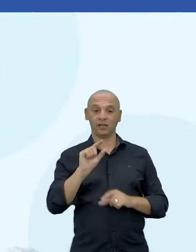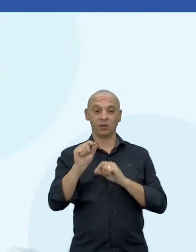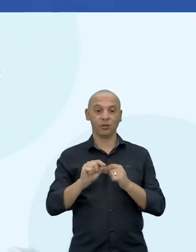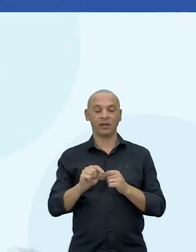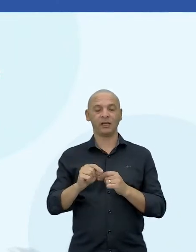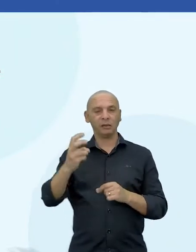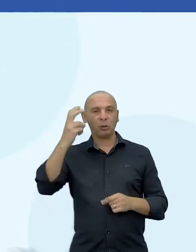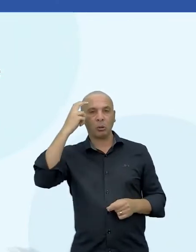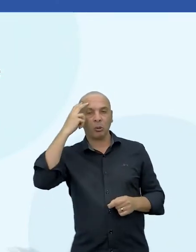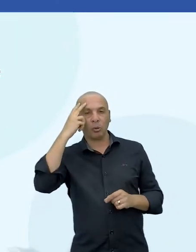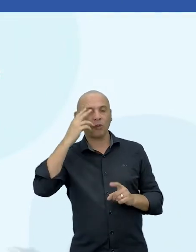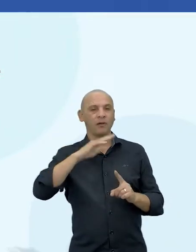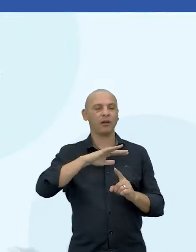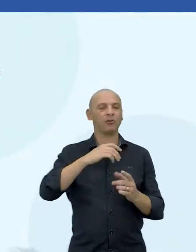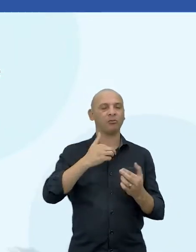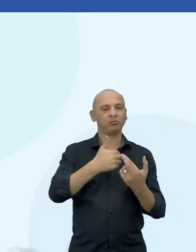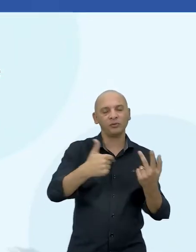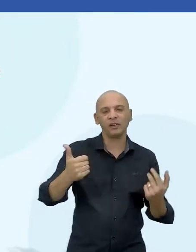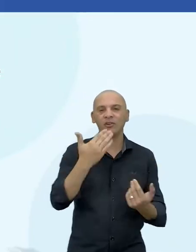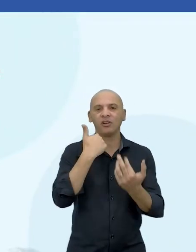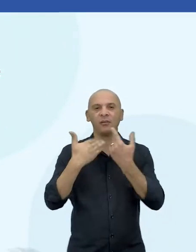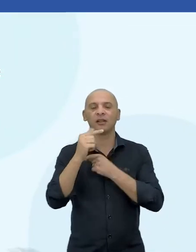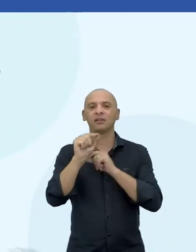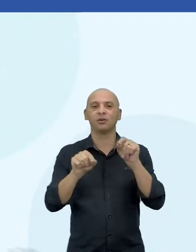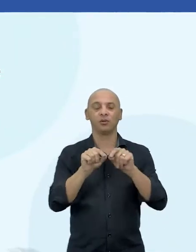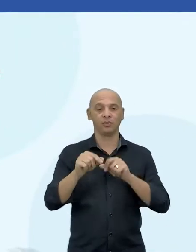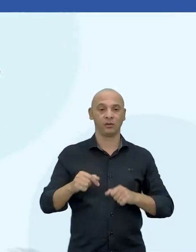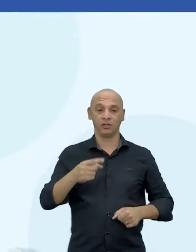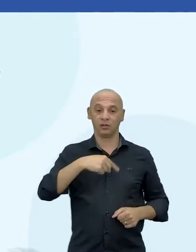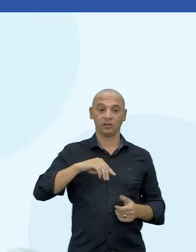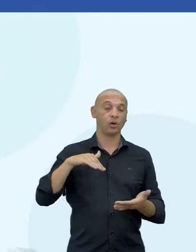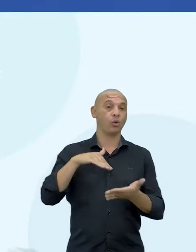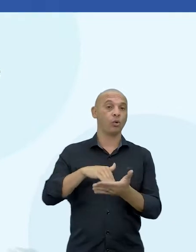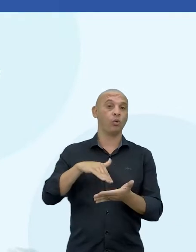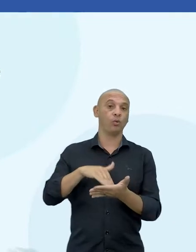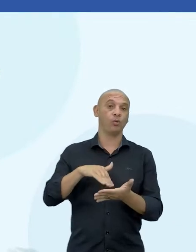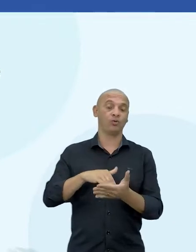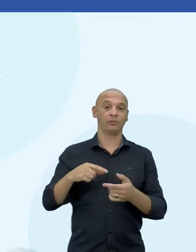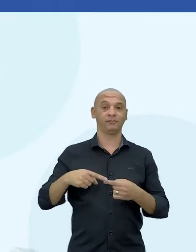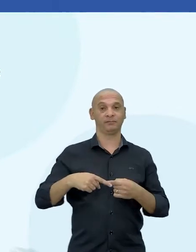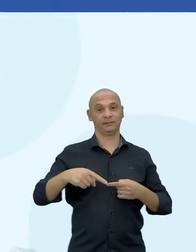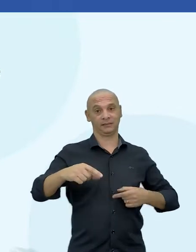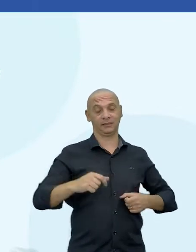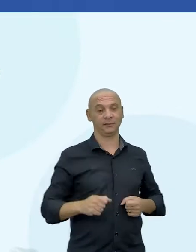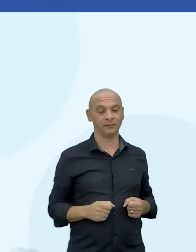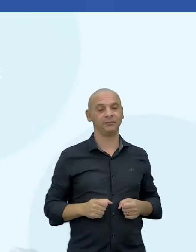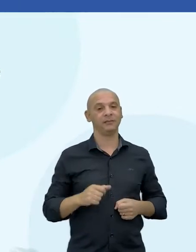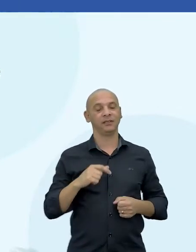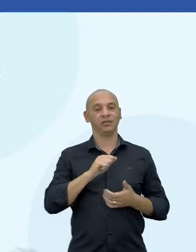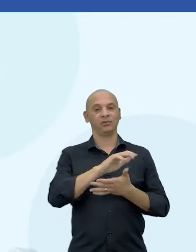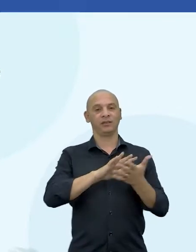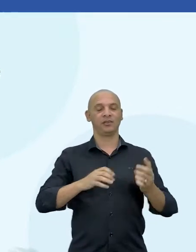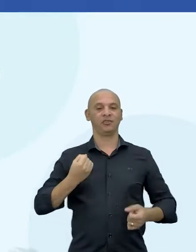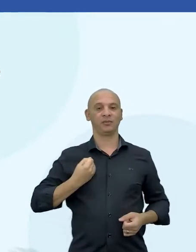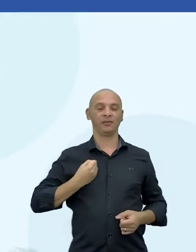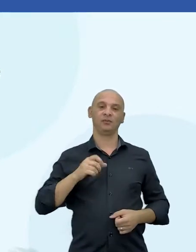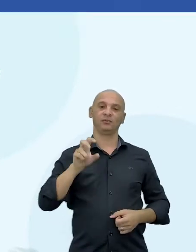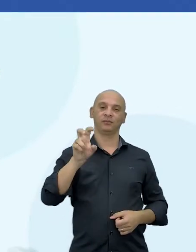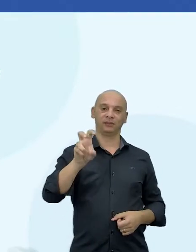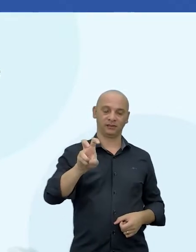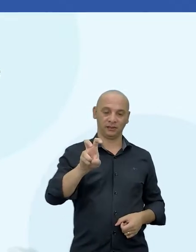curricular é o indivíduo e o ambiente, e o nosso componente curricular são os aspectos socioculturais da alimentação. A gente